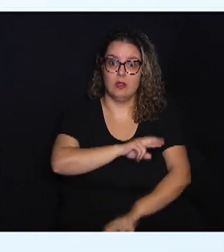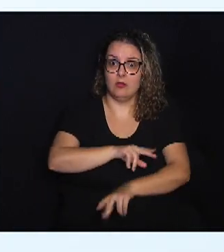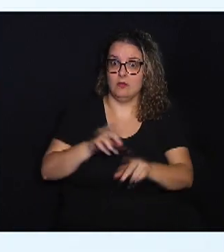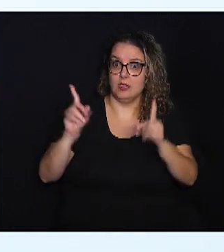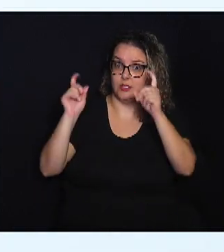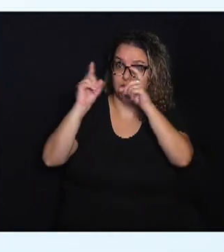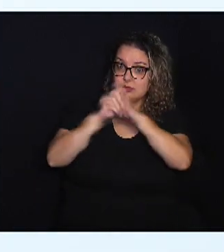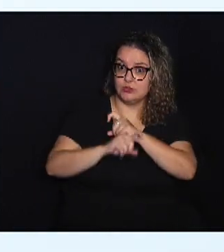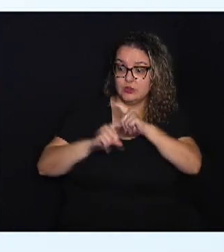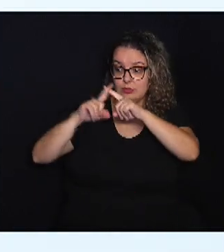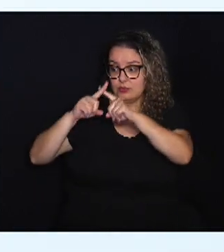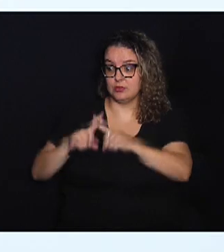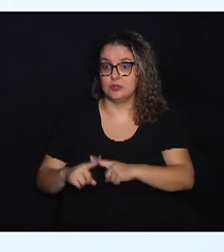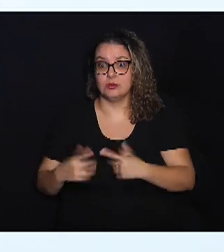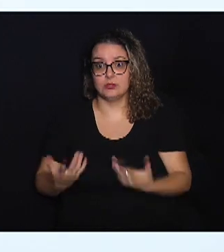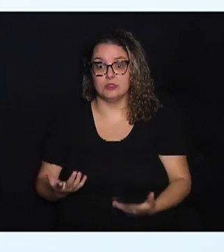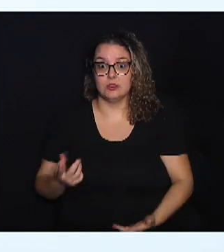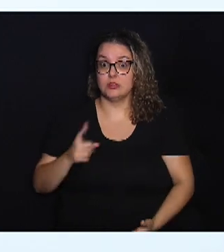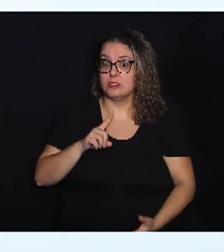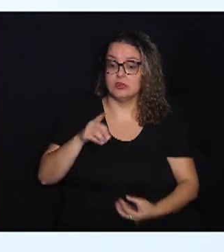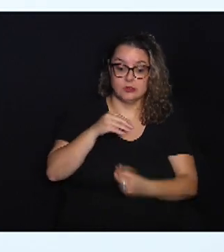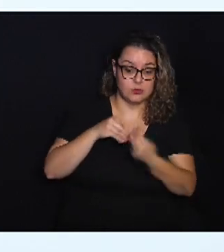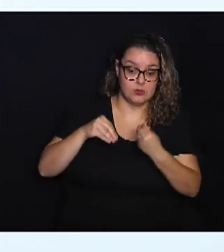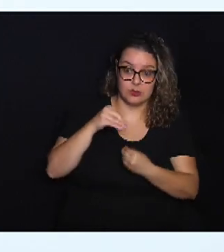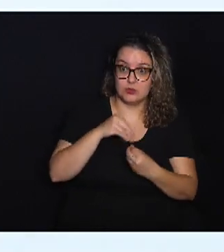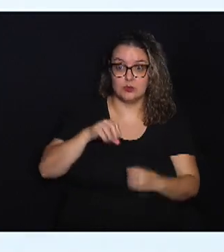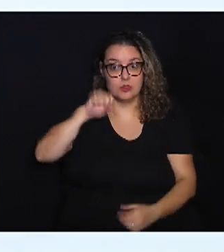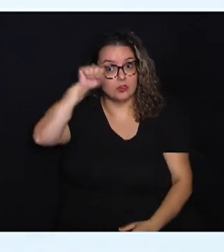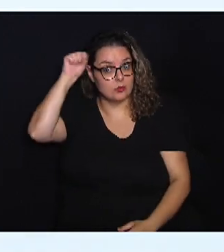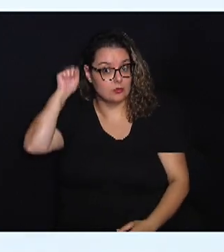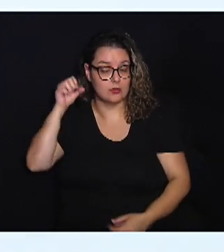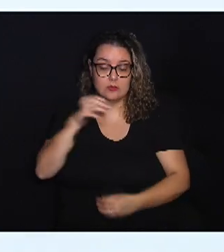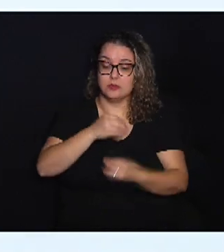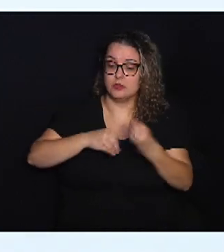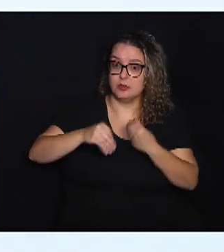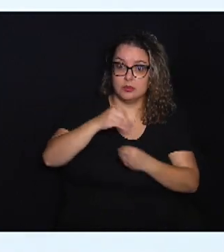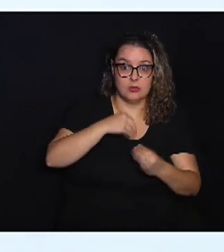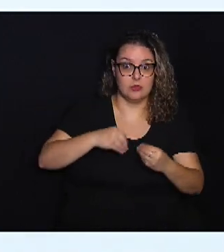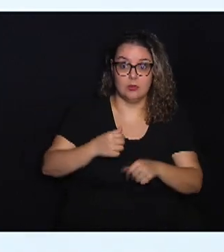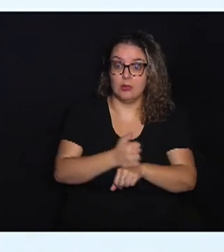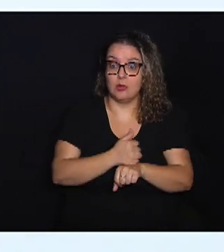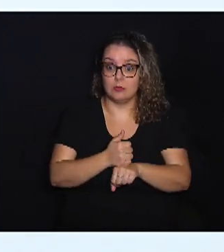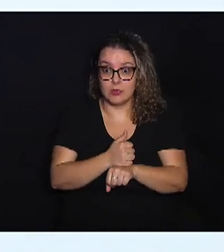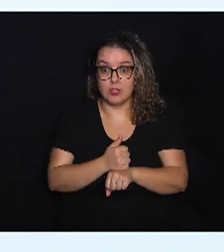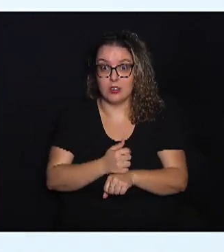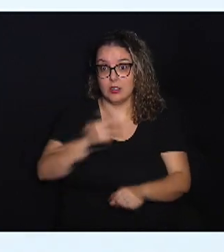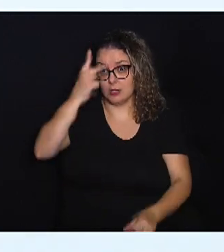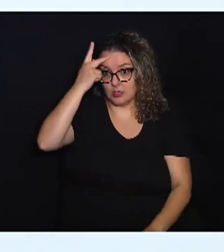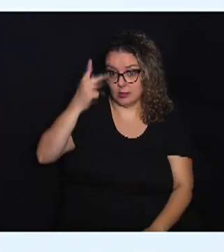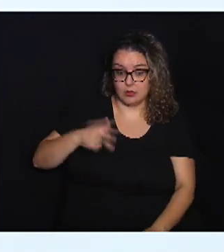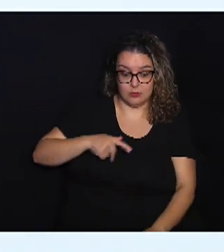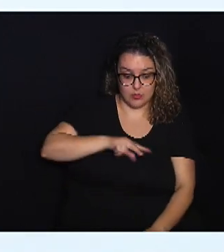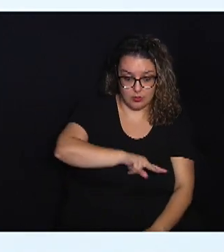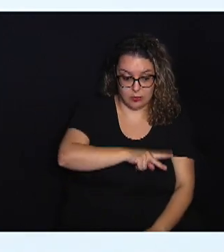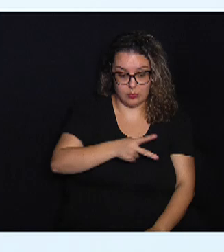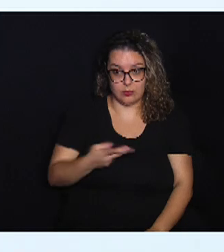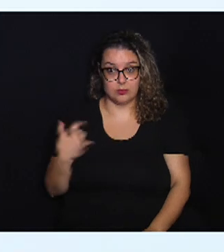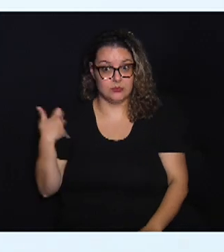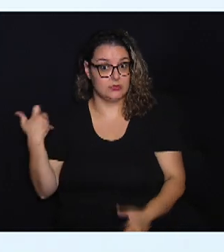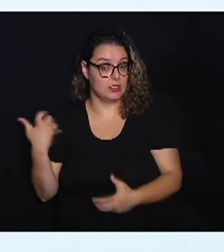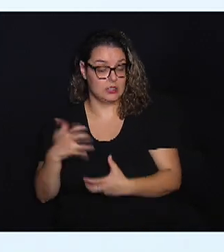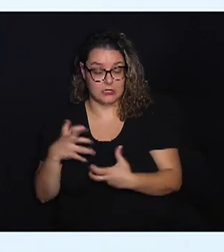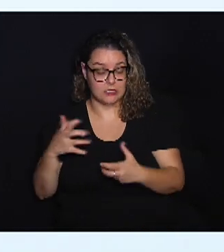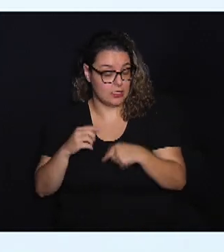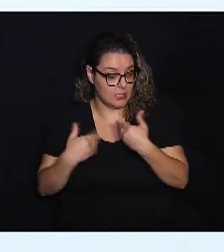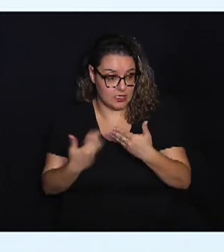dificuldades, desafios que não estão envolvidos com o vestibular, que não estão envolvidos com carreira. A própria transição já tem os seus próprios desafios.